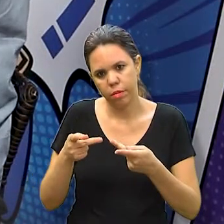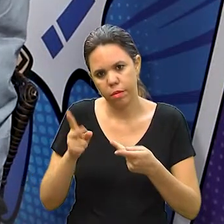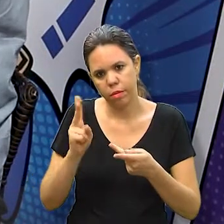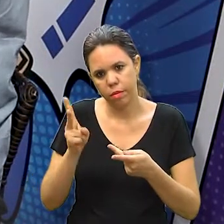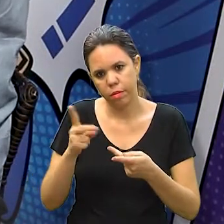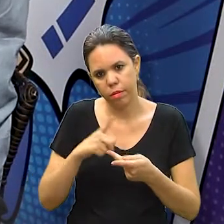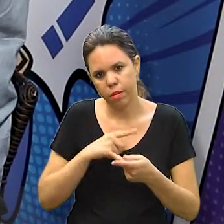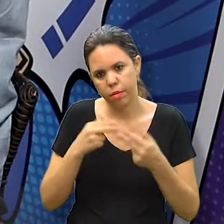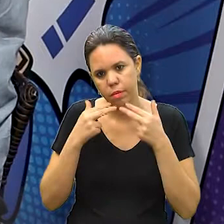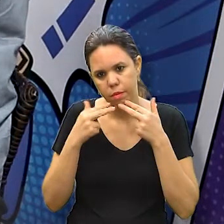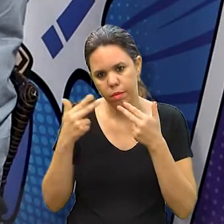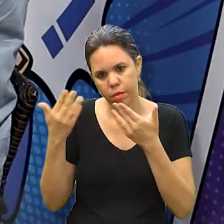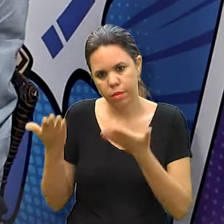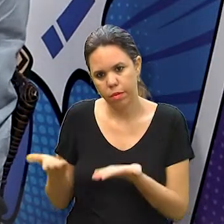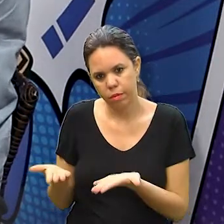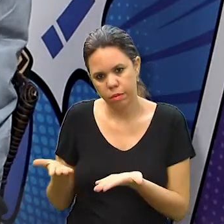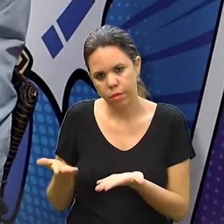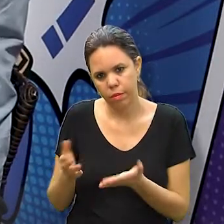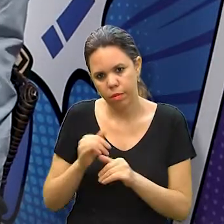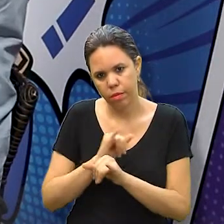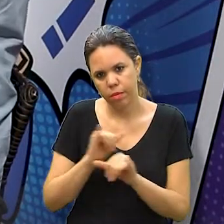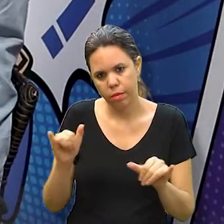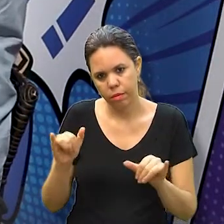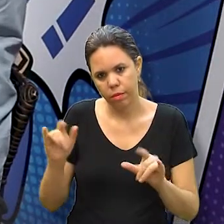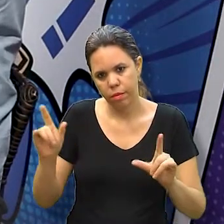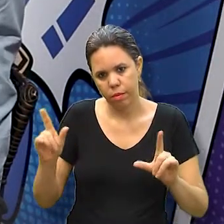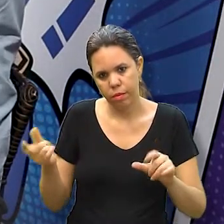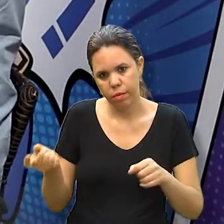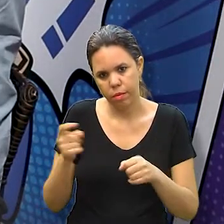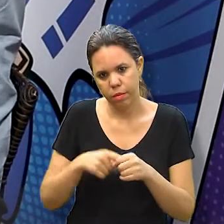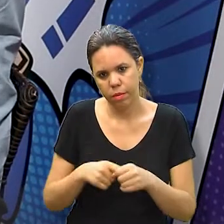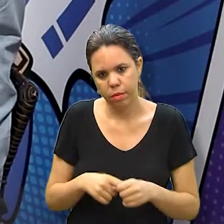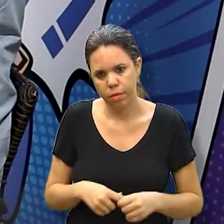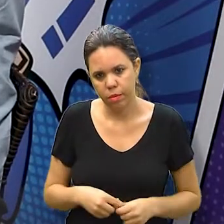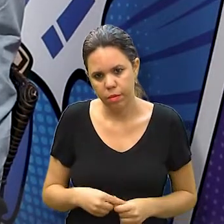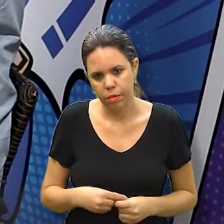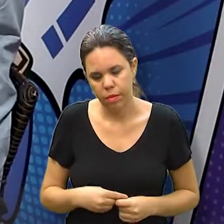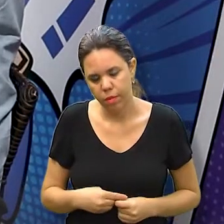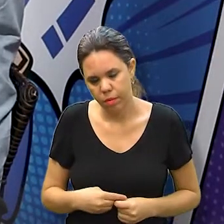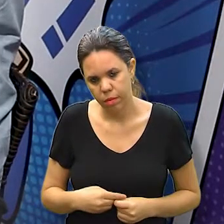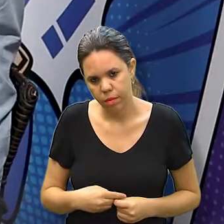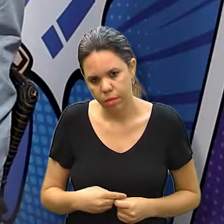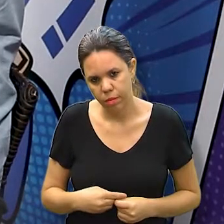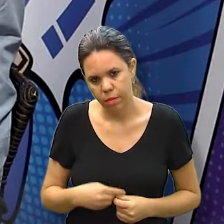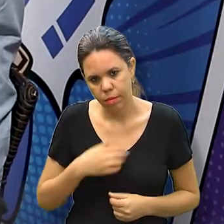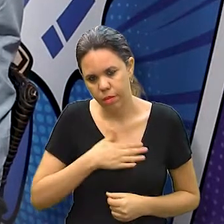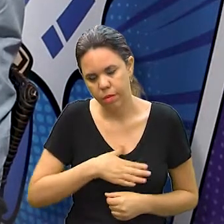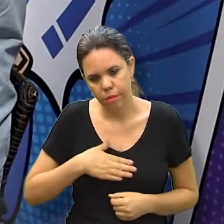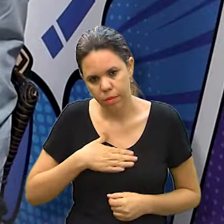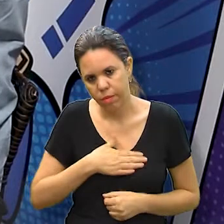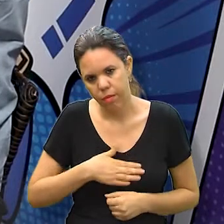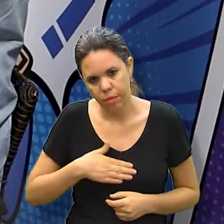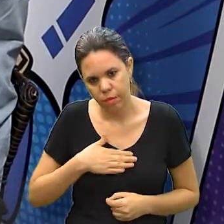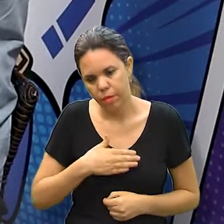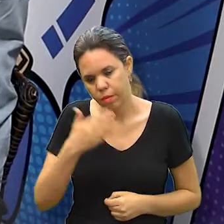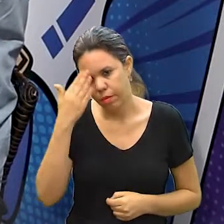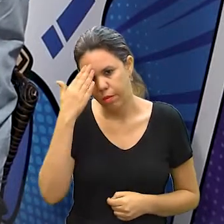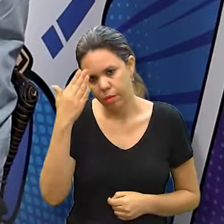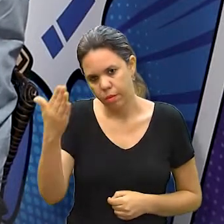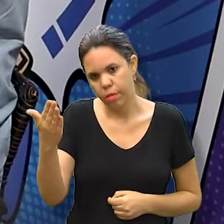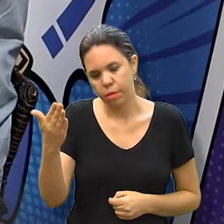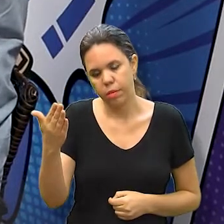sempre que tiver novidades, só avisar a nossa produção e voltar. Com muito prazer, muito obrigado,